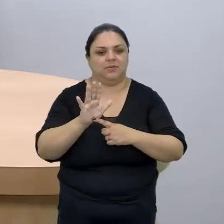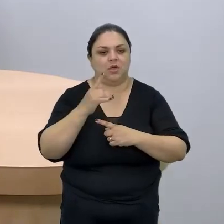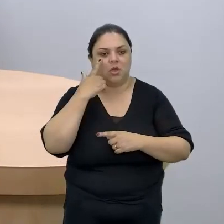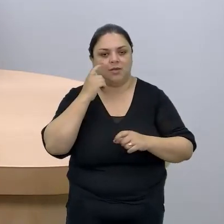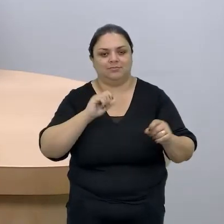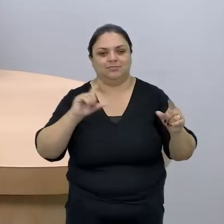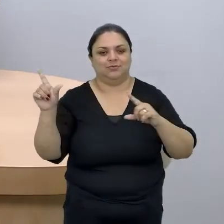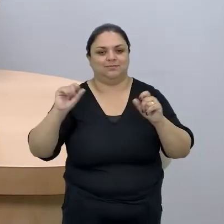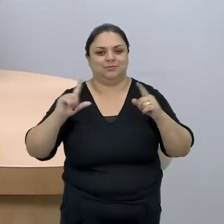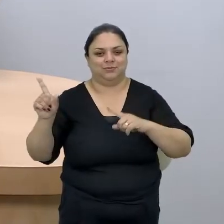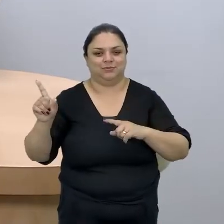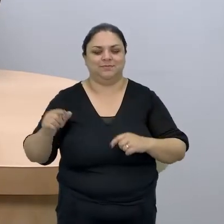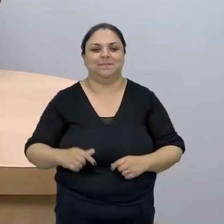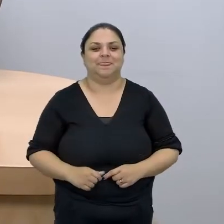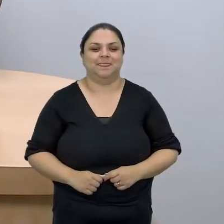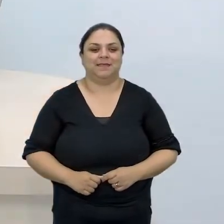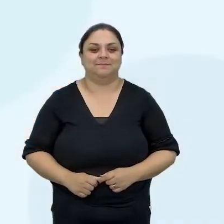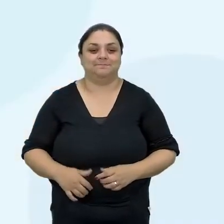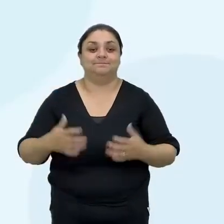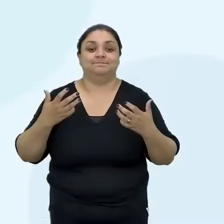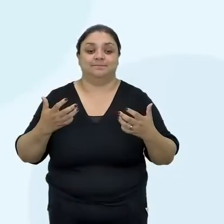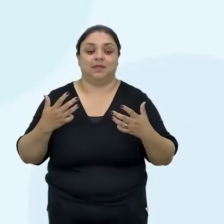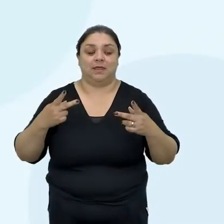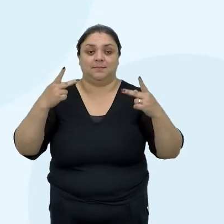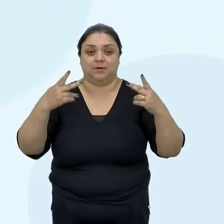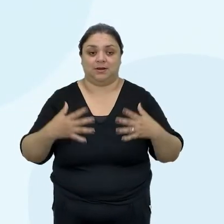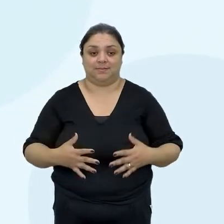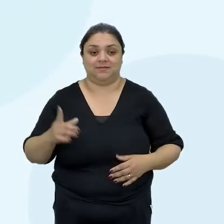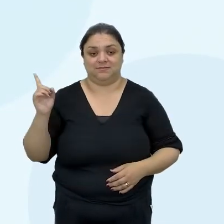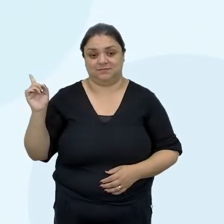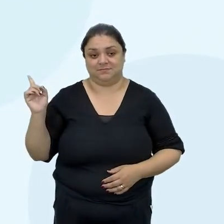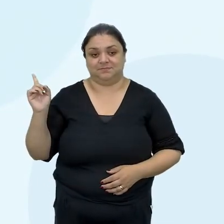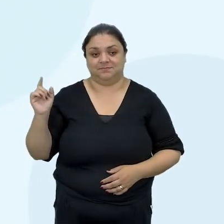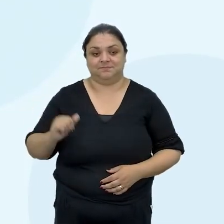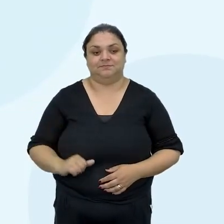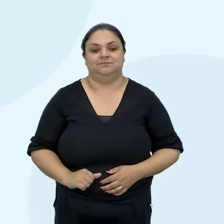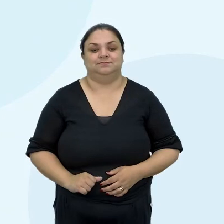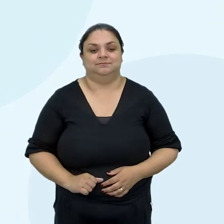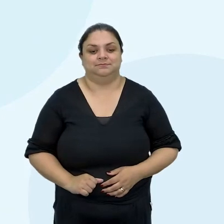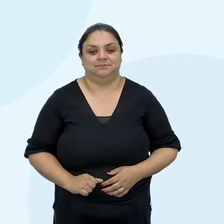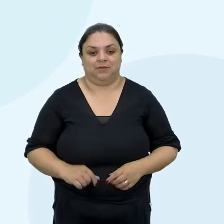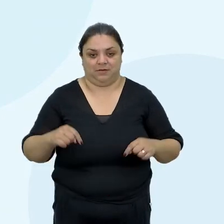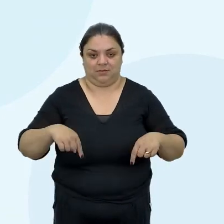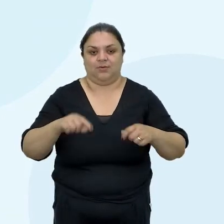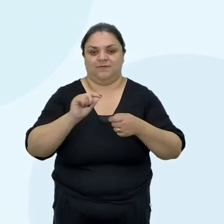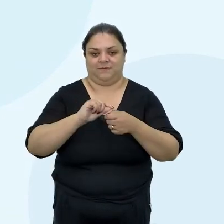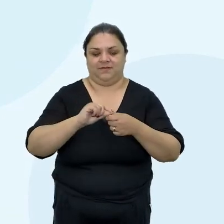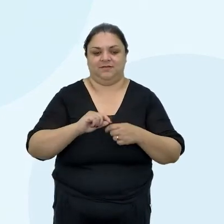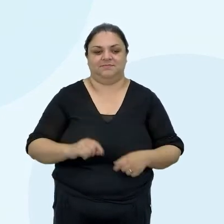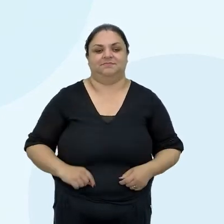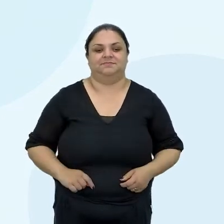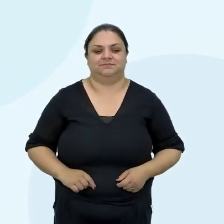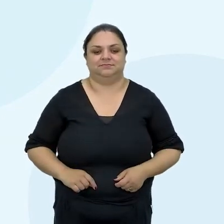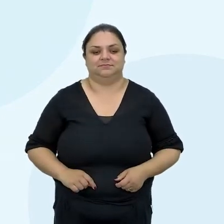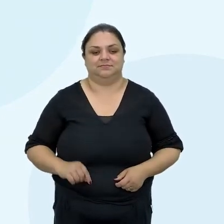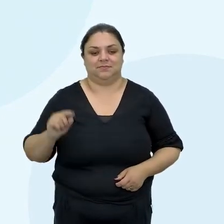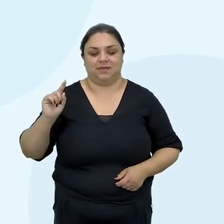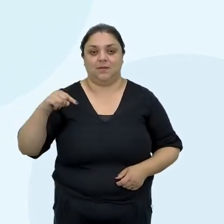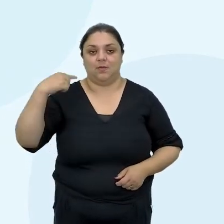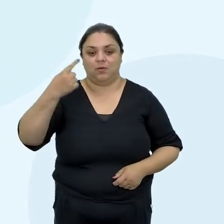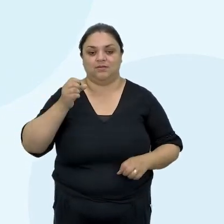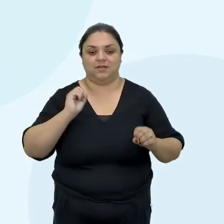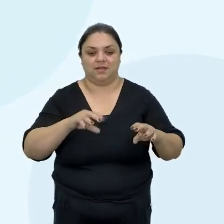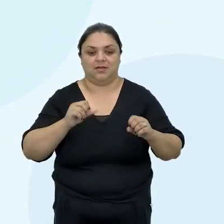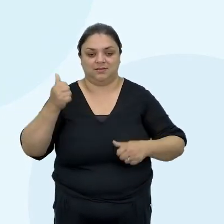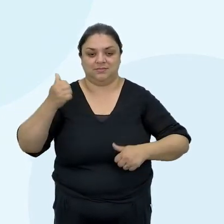aí atrás enquanto eu vou falando. Nessa programação que eu fiz... Que era essa aqui, né? Isso foi a que a gente fez. Pode passando que aí eu vou mostrar isso na minha aula pra eles. Como eles mas